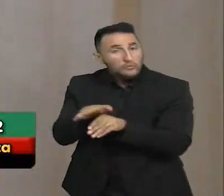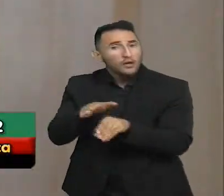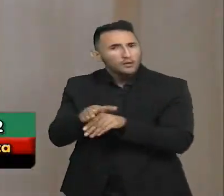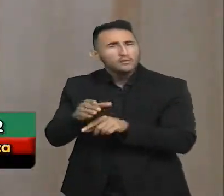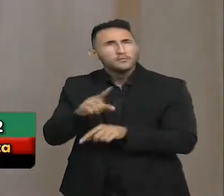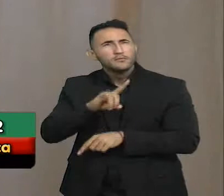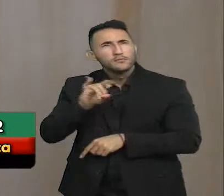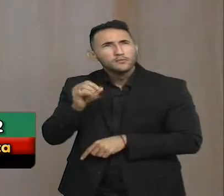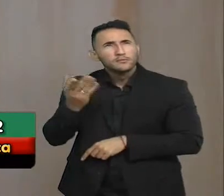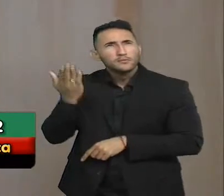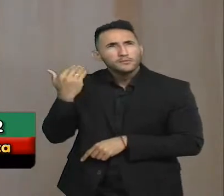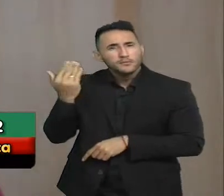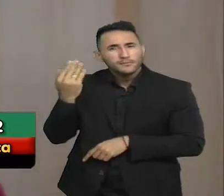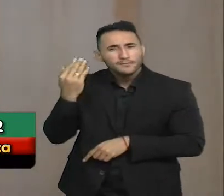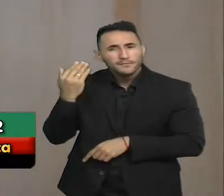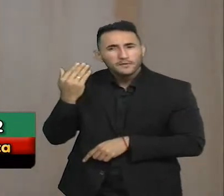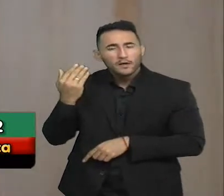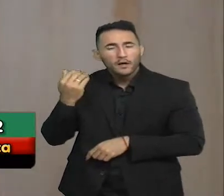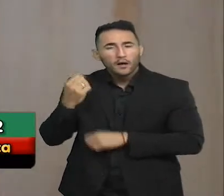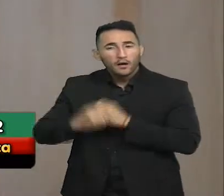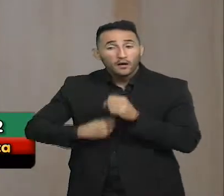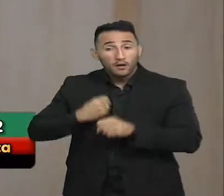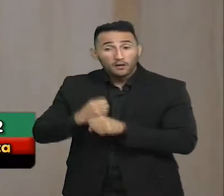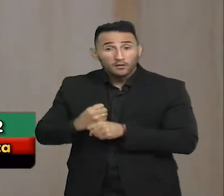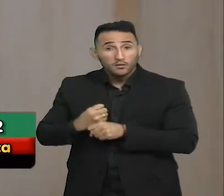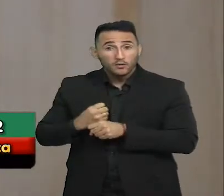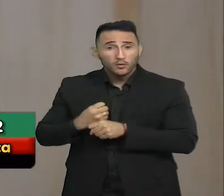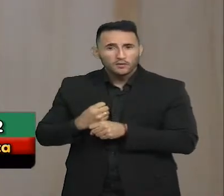poucos dias eu digo, desde